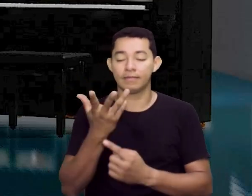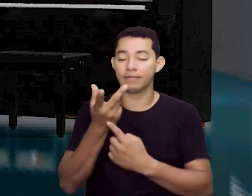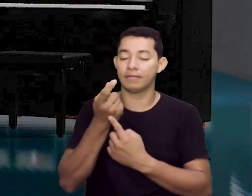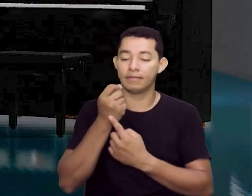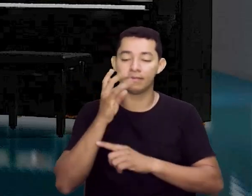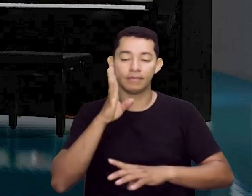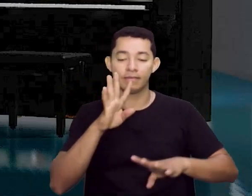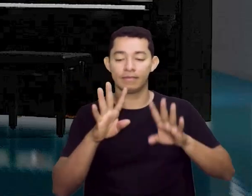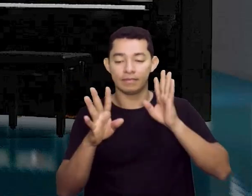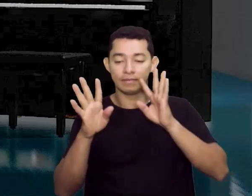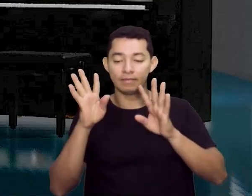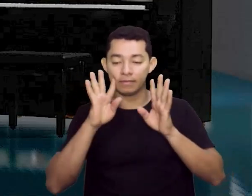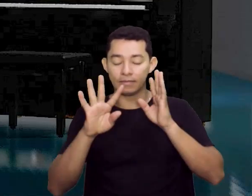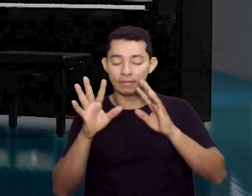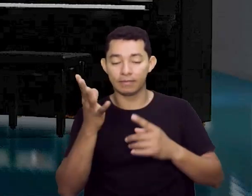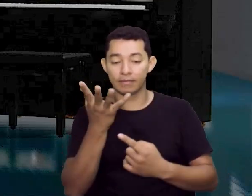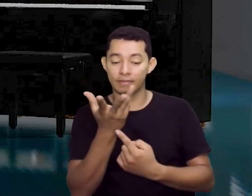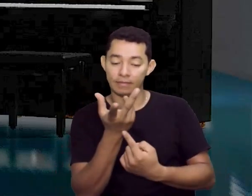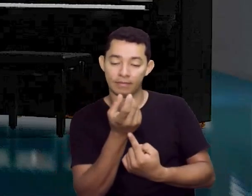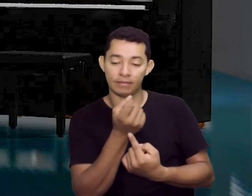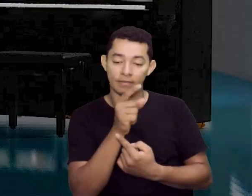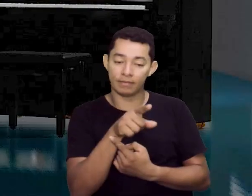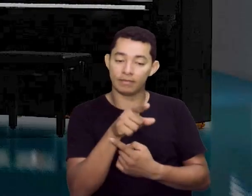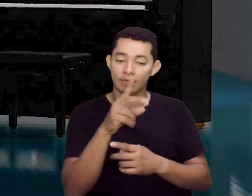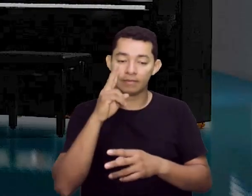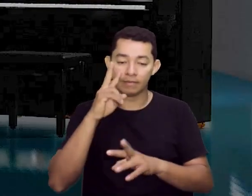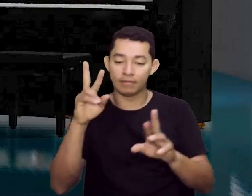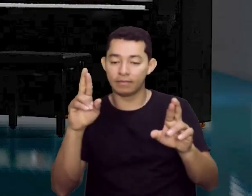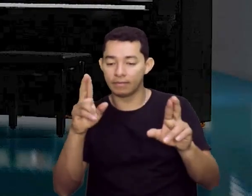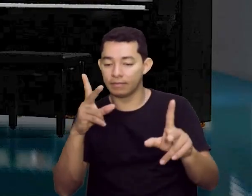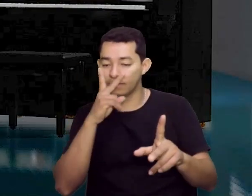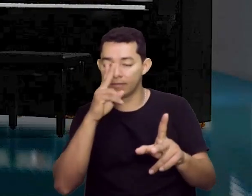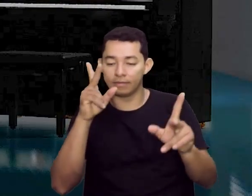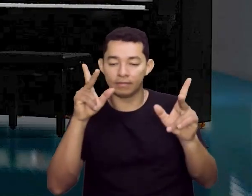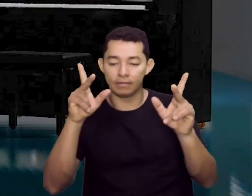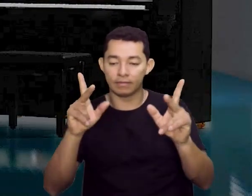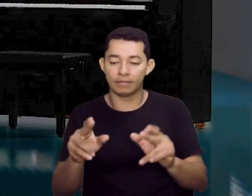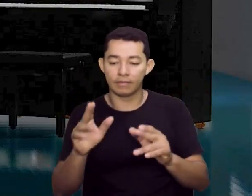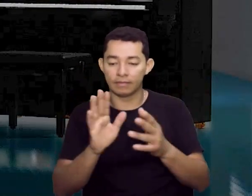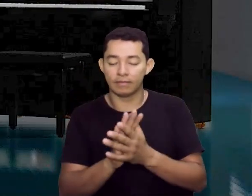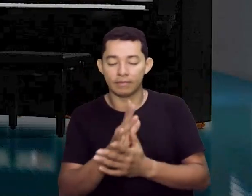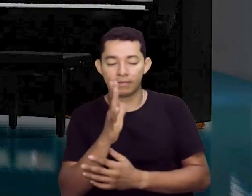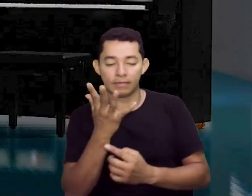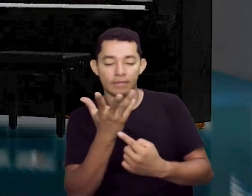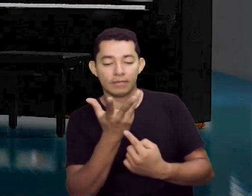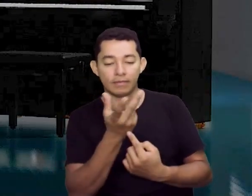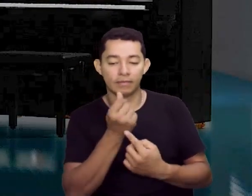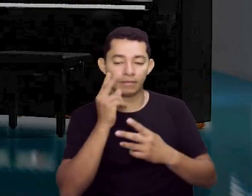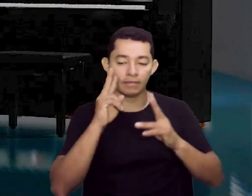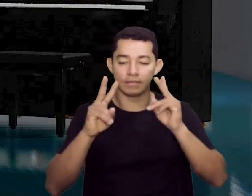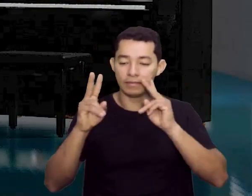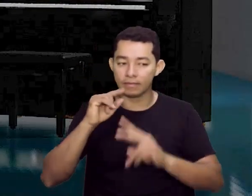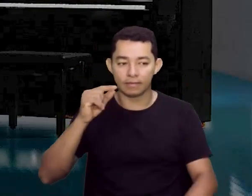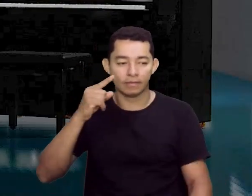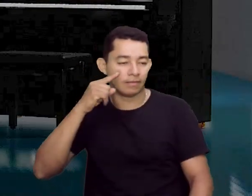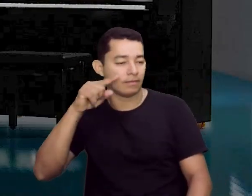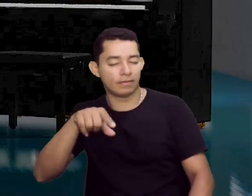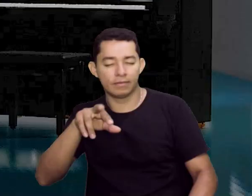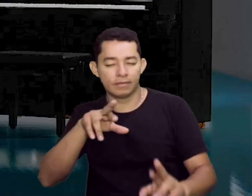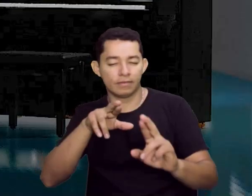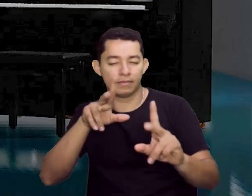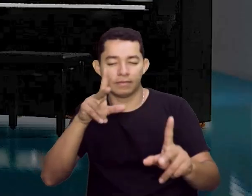Arte é tão legal, você vê diferente o que parece igual. Arte é tão